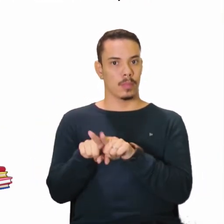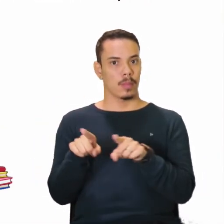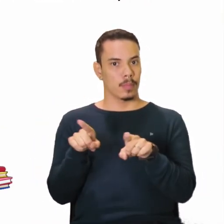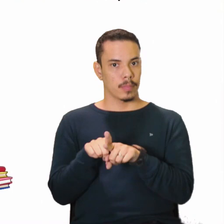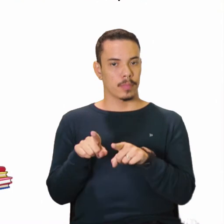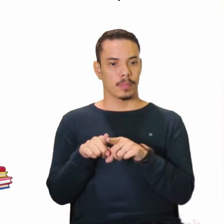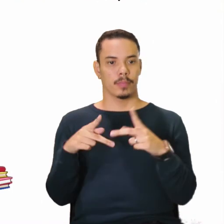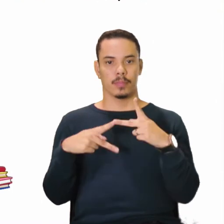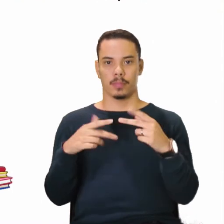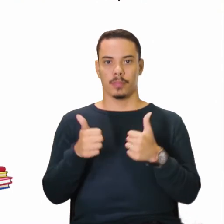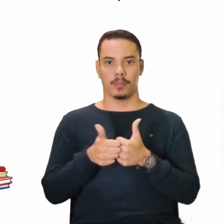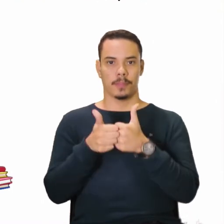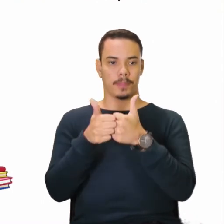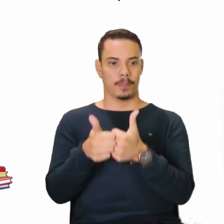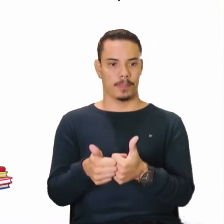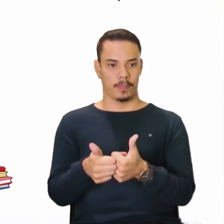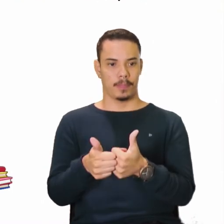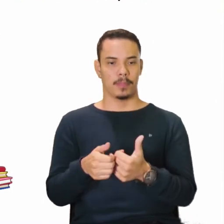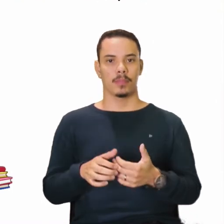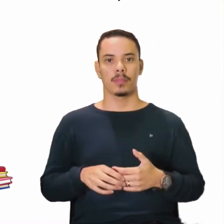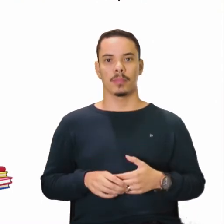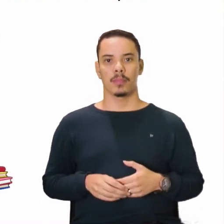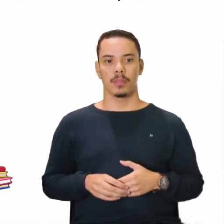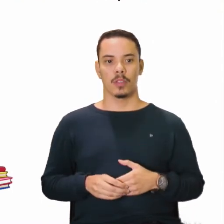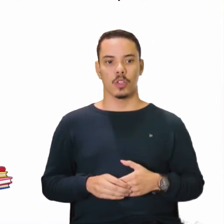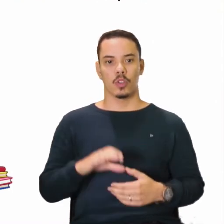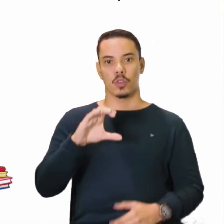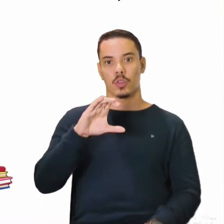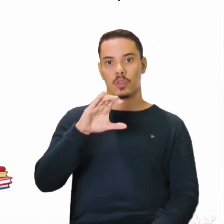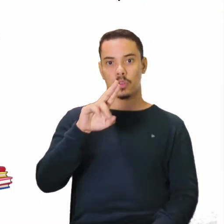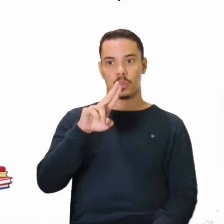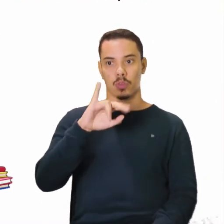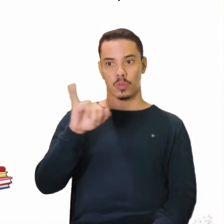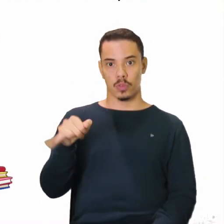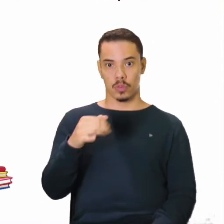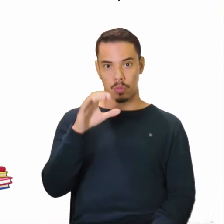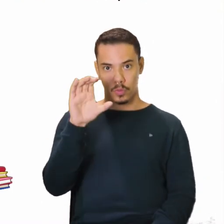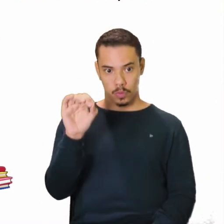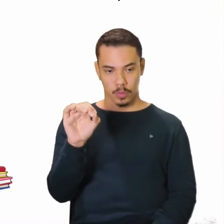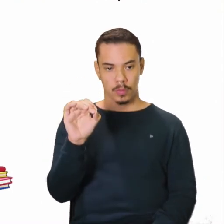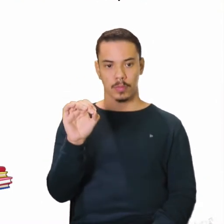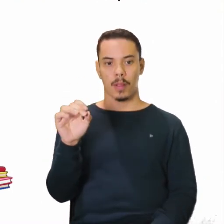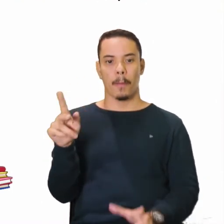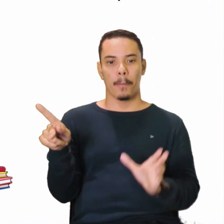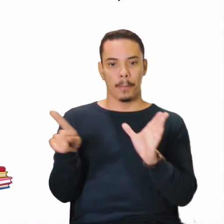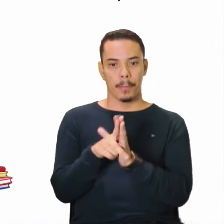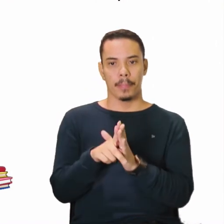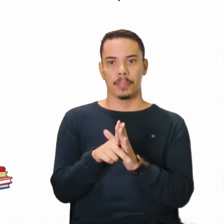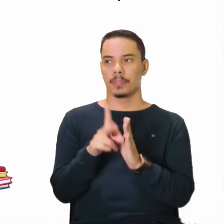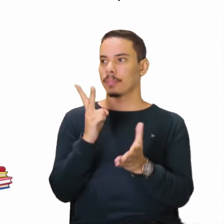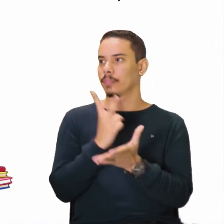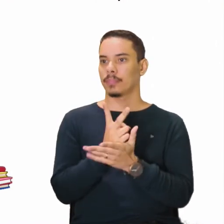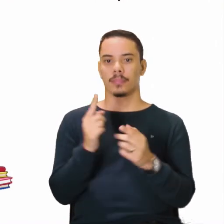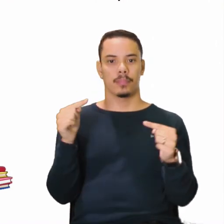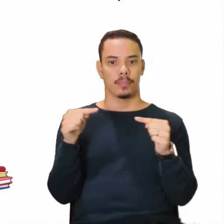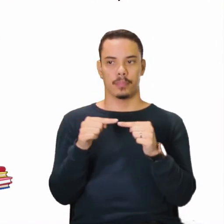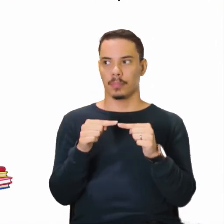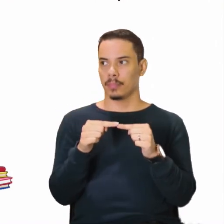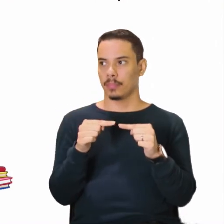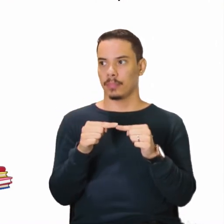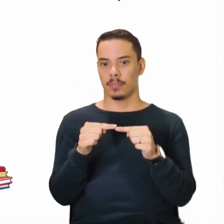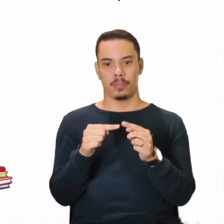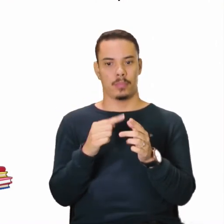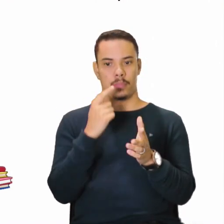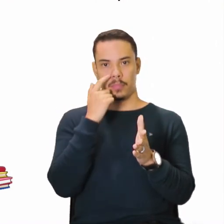preposição acompanhando, certo? Temos aí o cujo. Ele expressa a posse e concorda sempre com o gênero e